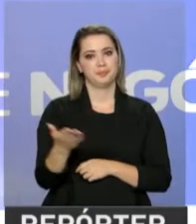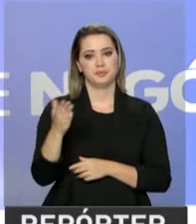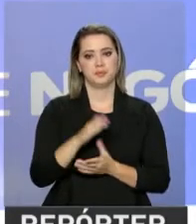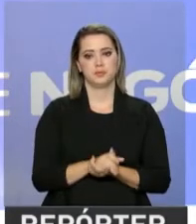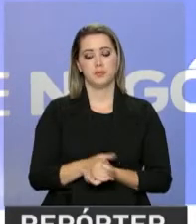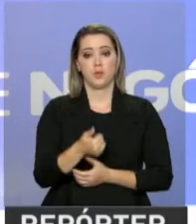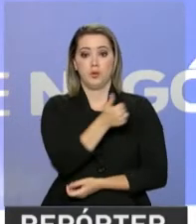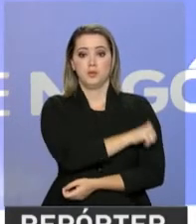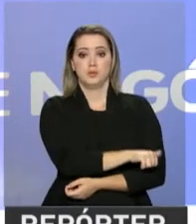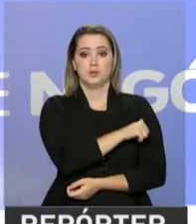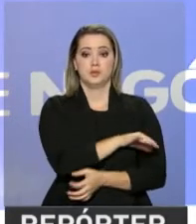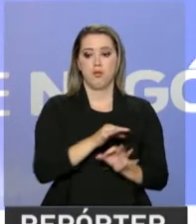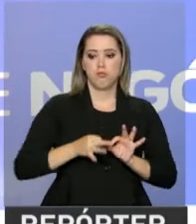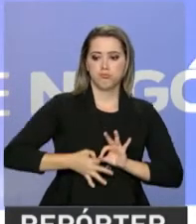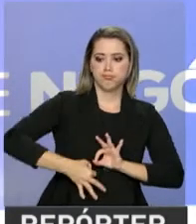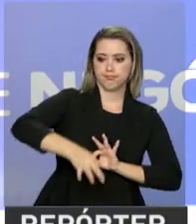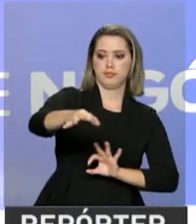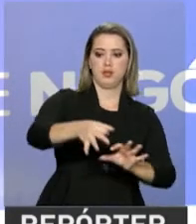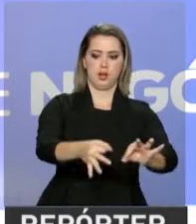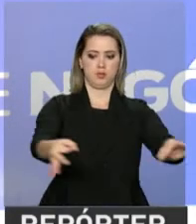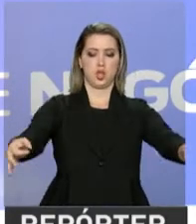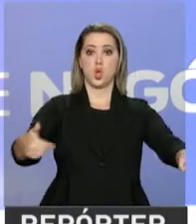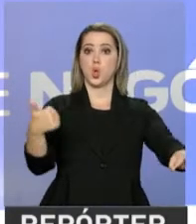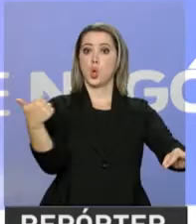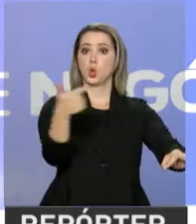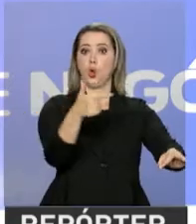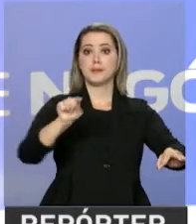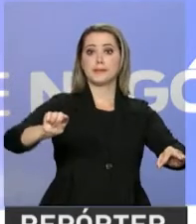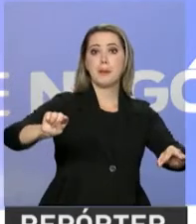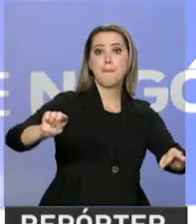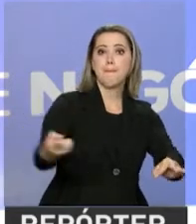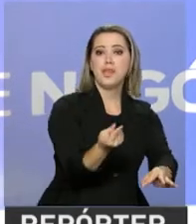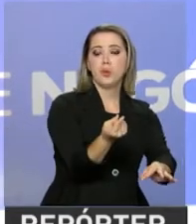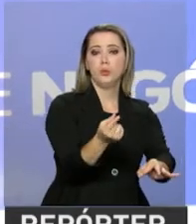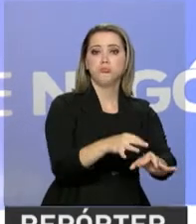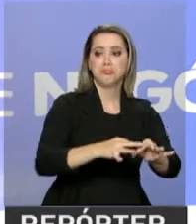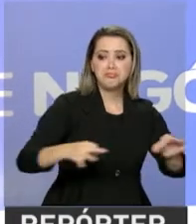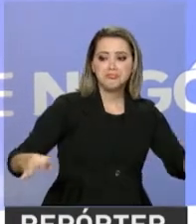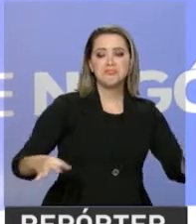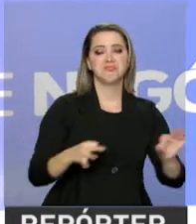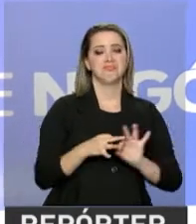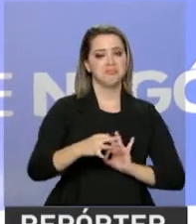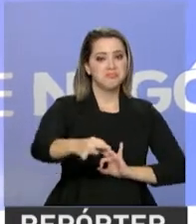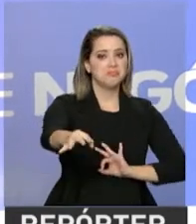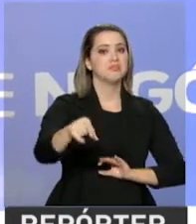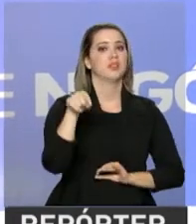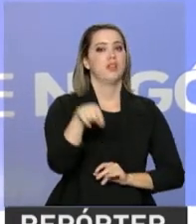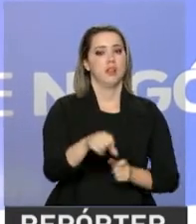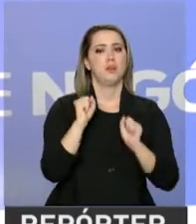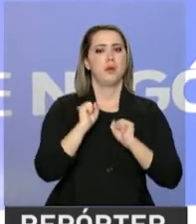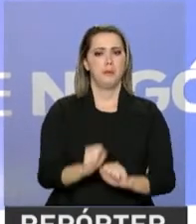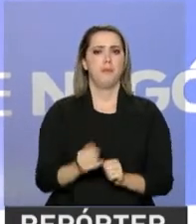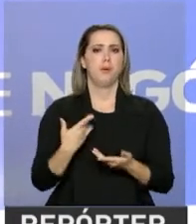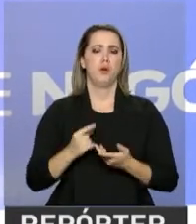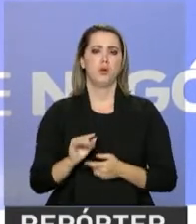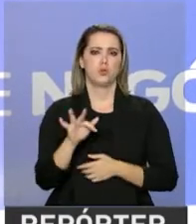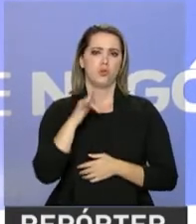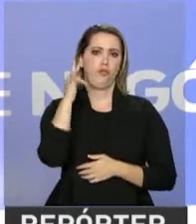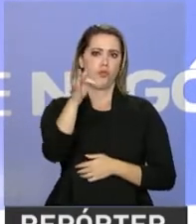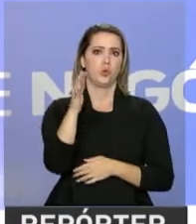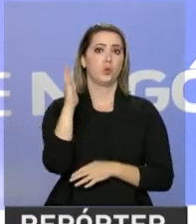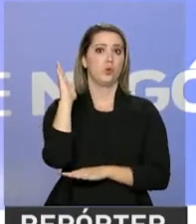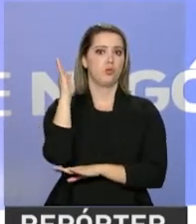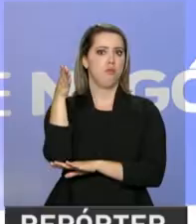nós temos uma área de 12 mil metros quadrados instaladas aqui no aeroporto poderá ser instalado um futuro hotel